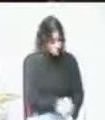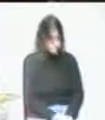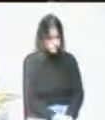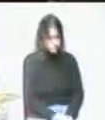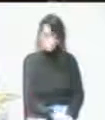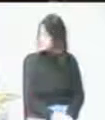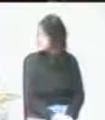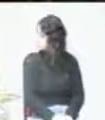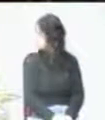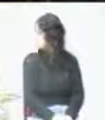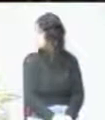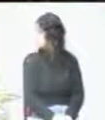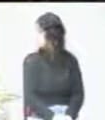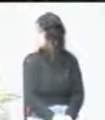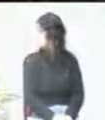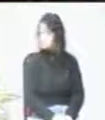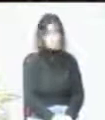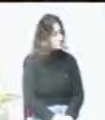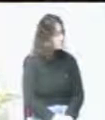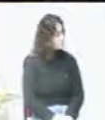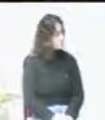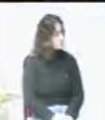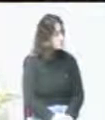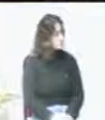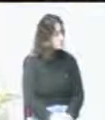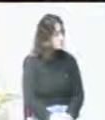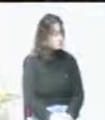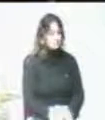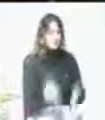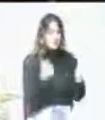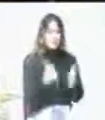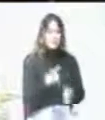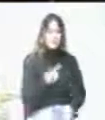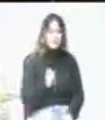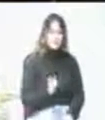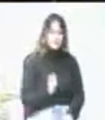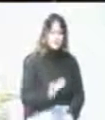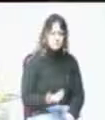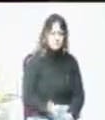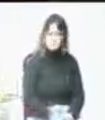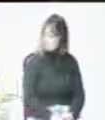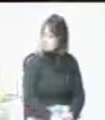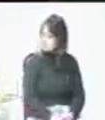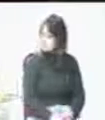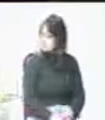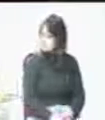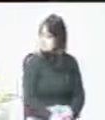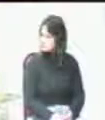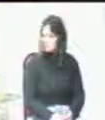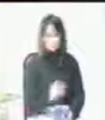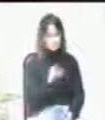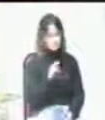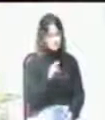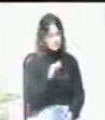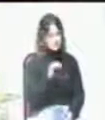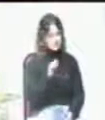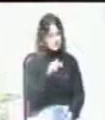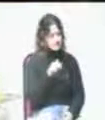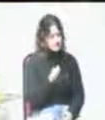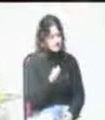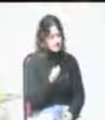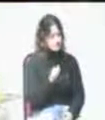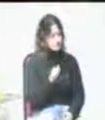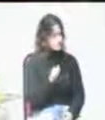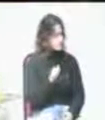Onde está ele? Admiro, deve estar resolvendo problemas. A Luciana Loponte e a Luciana Paz,